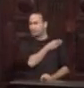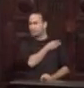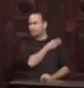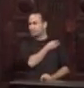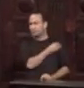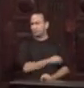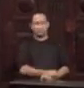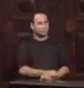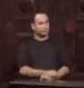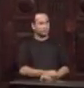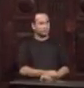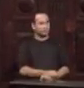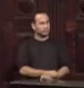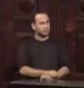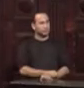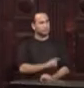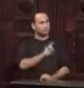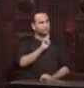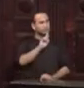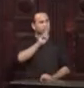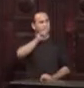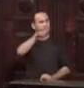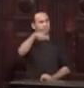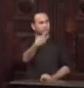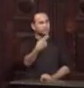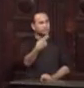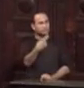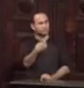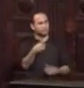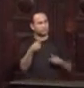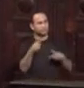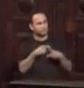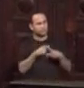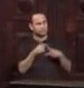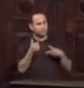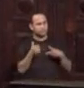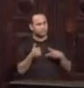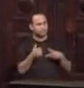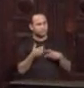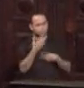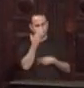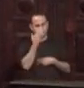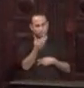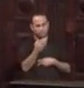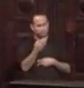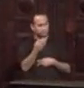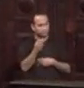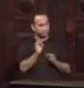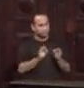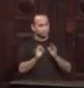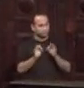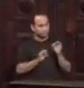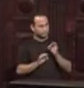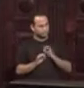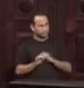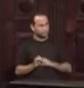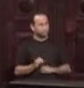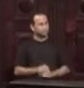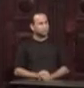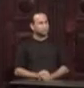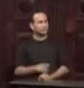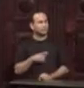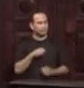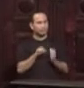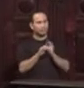pensar no seguinte. Em primeiro lugar, nós estamos diante, ou sob, né, uma reforma do ensino médio instituída por